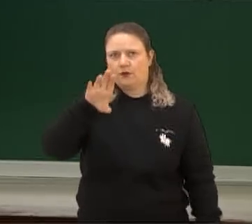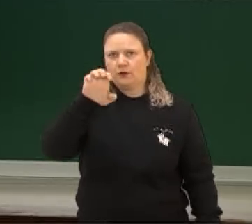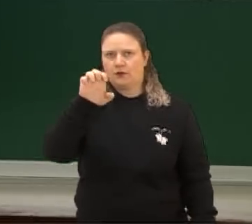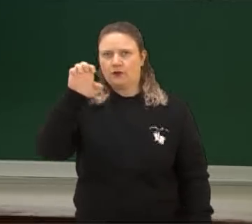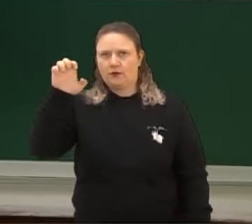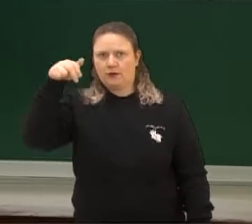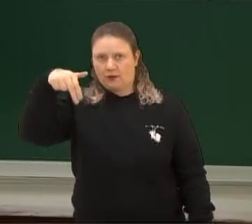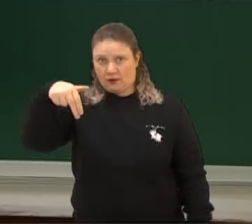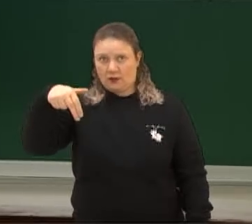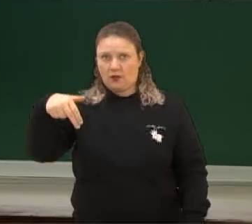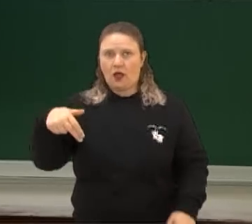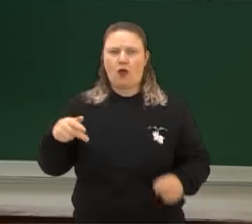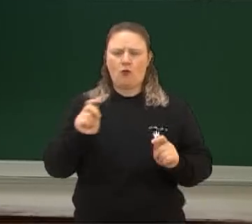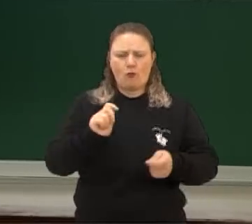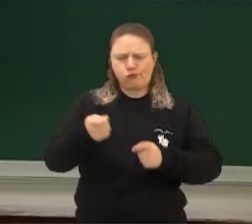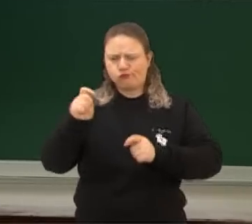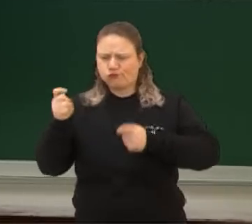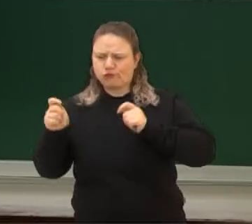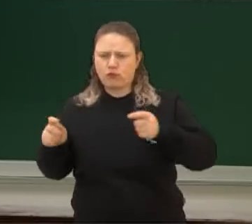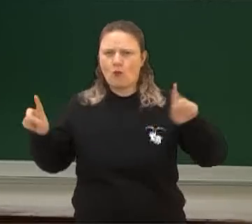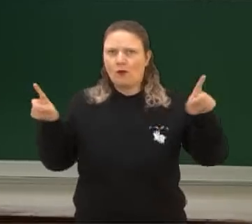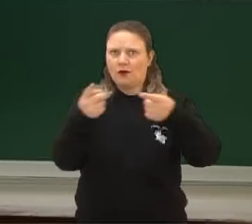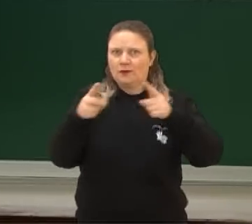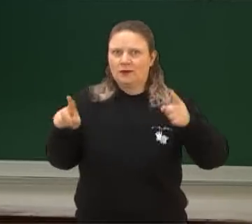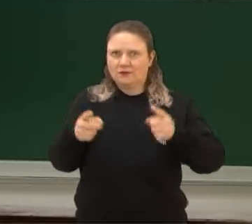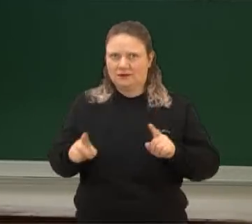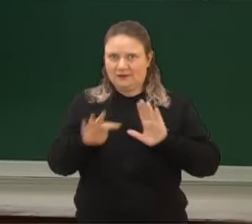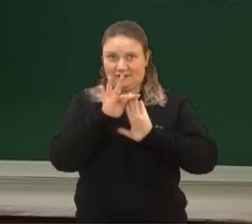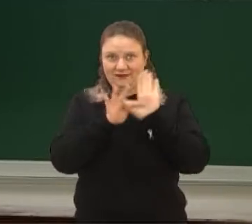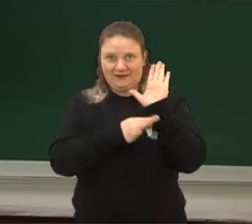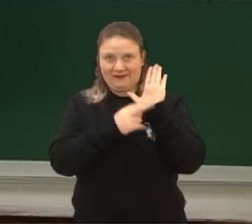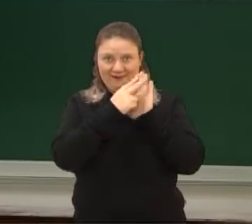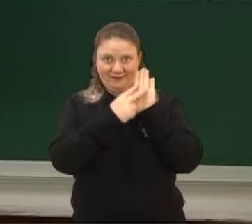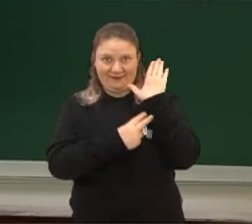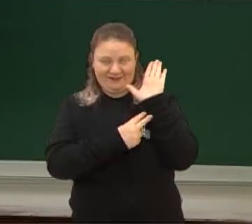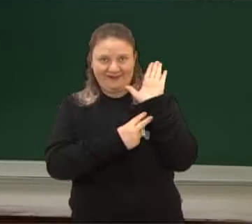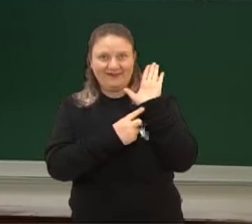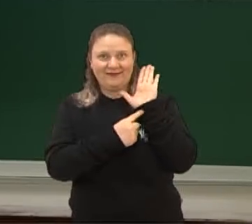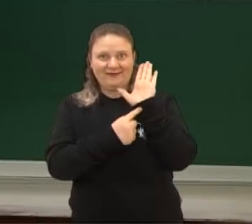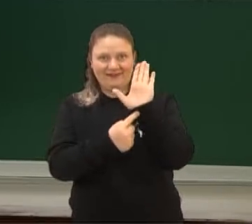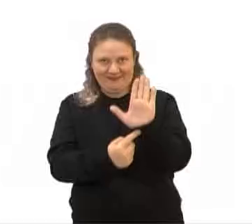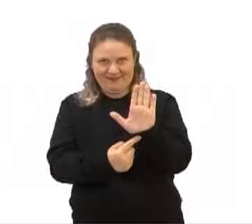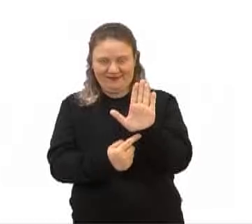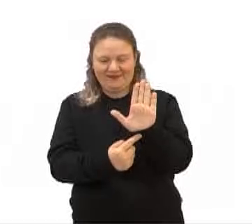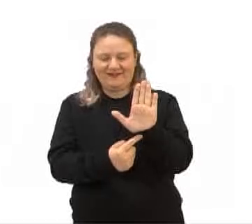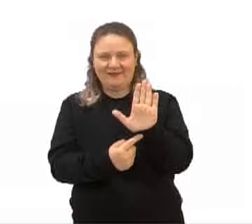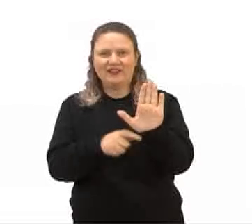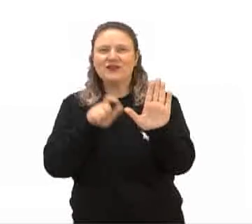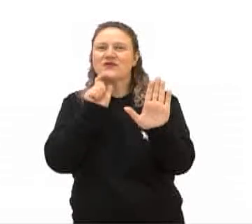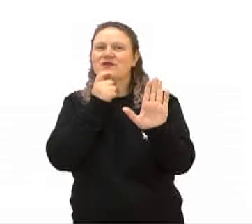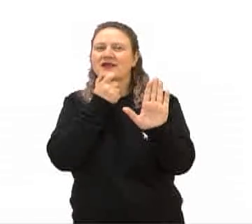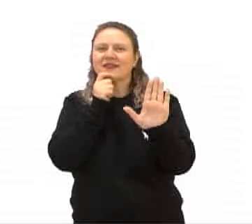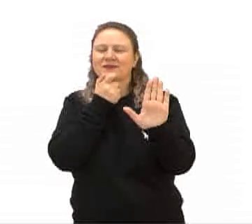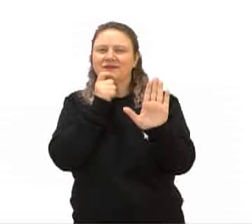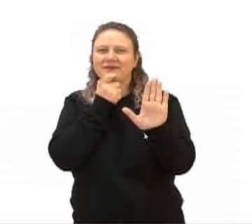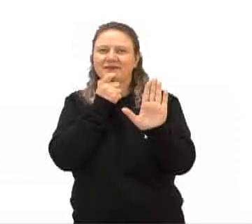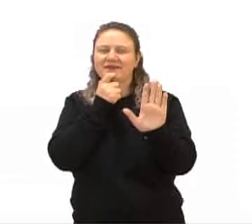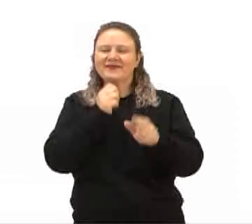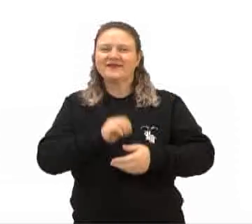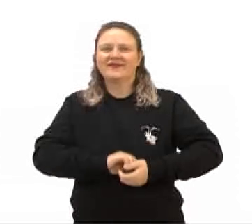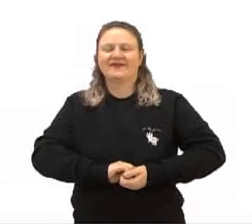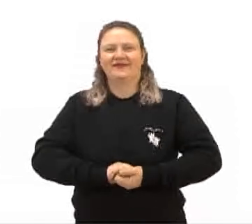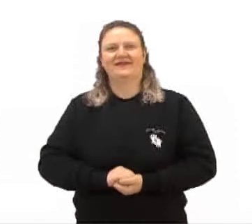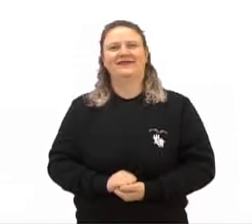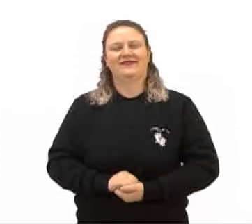essa banda nesse texto que nós vamos fazer a leitura agora, tá? Então acompanhe comigo a leitura. Queen is a British